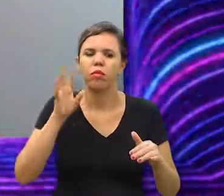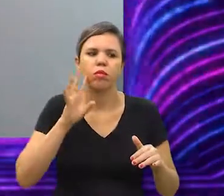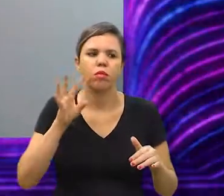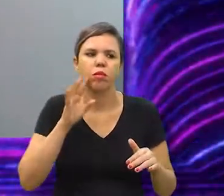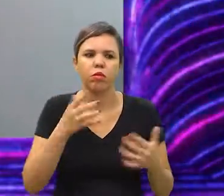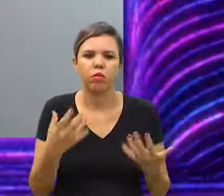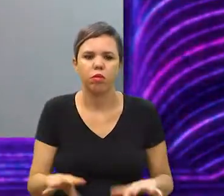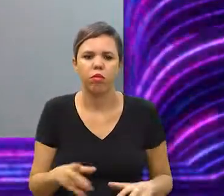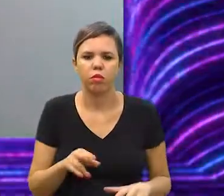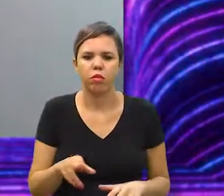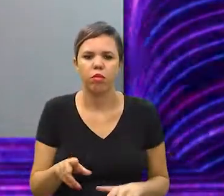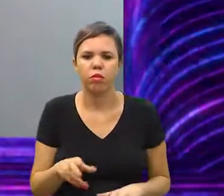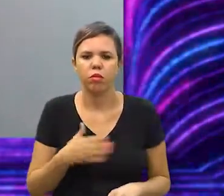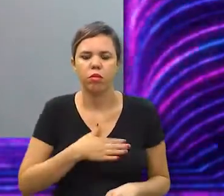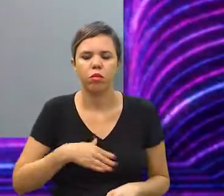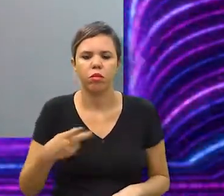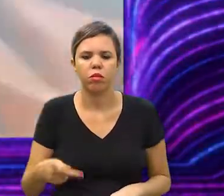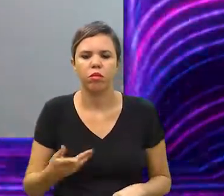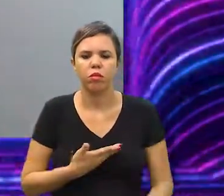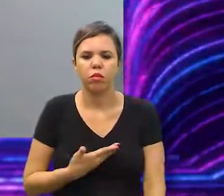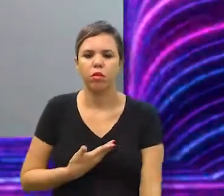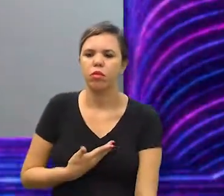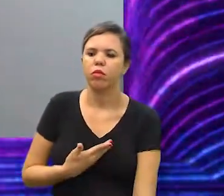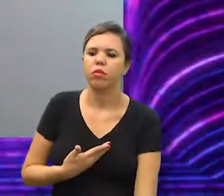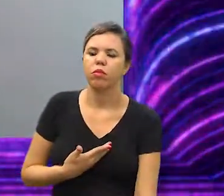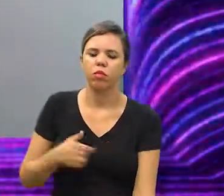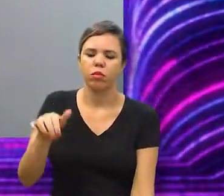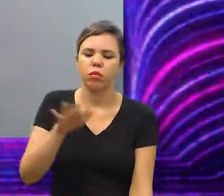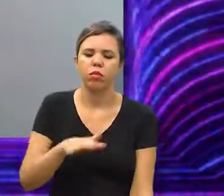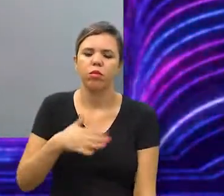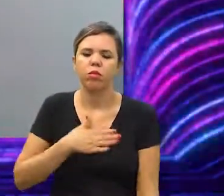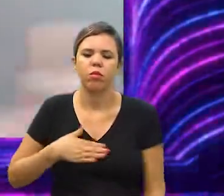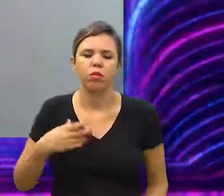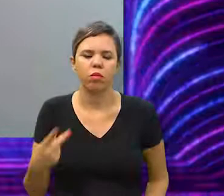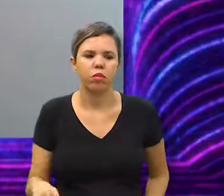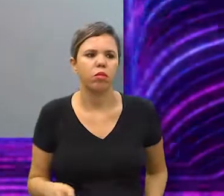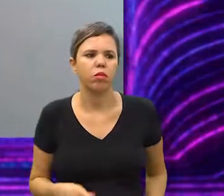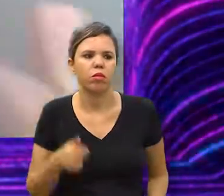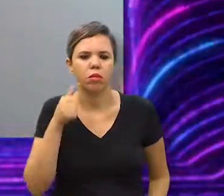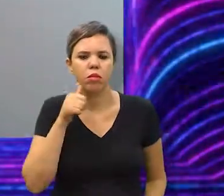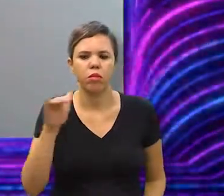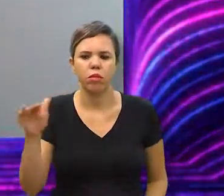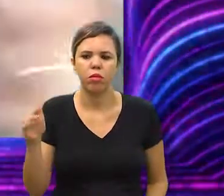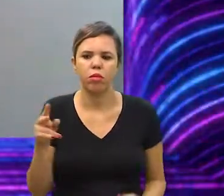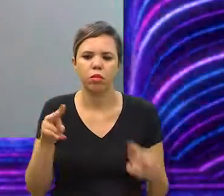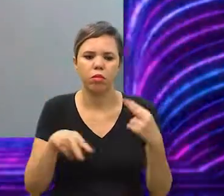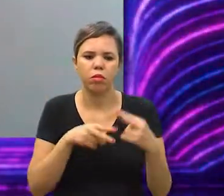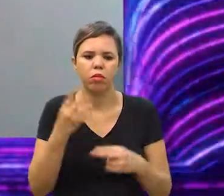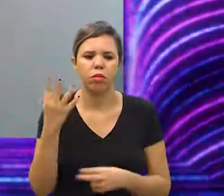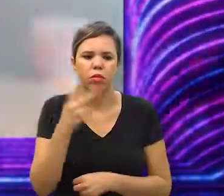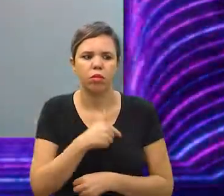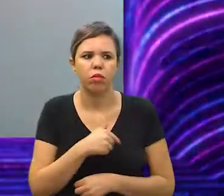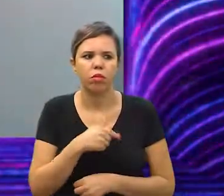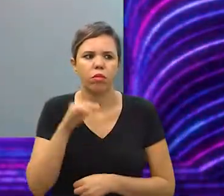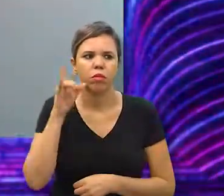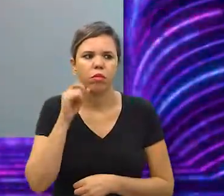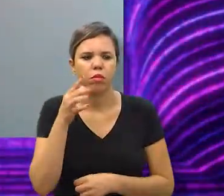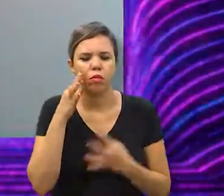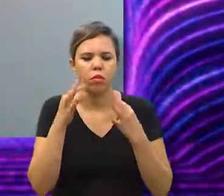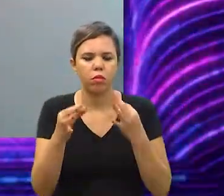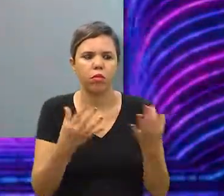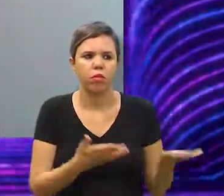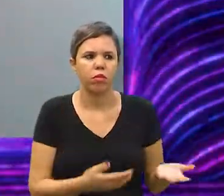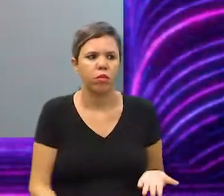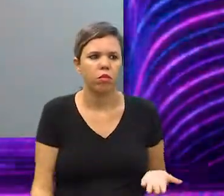quer o irmão dele gostando dele, ele quer os colegas da classe, né? Ele quer que a menininha bonita do Instagram preste atenção